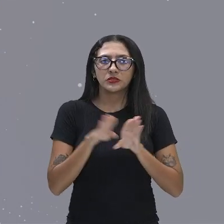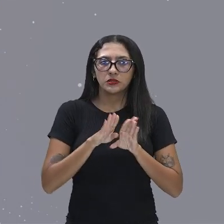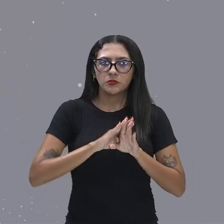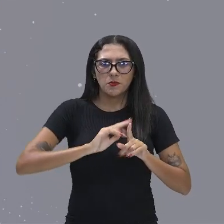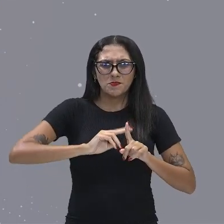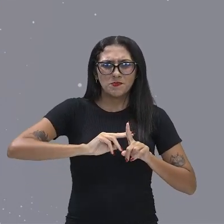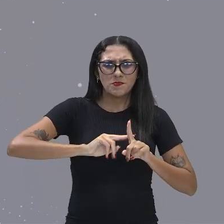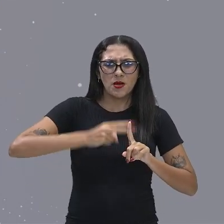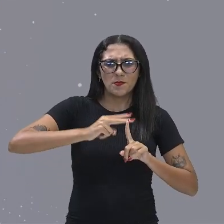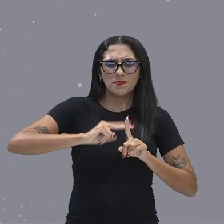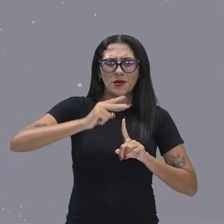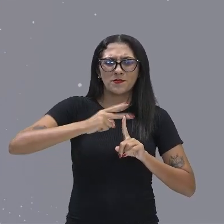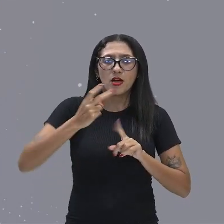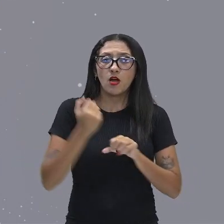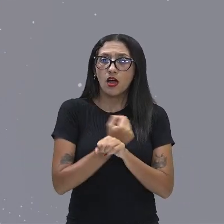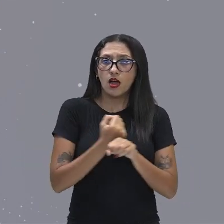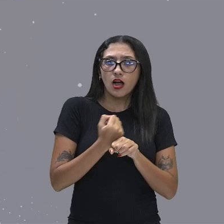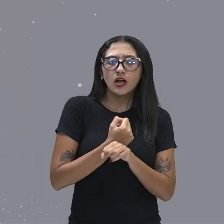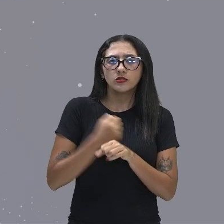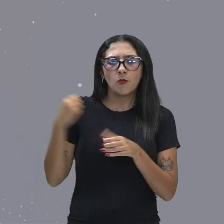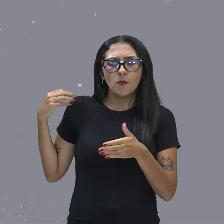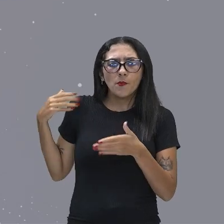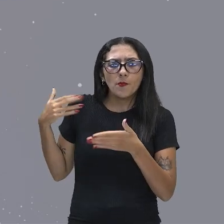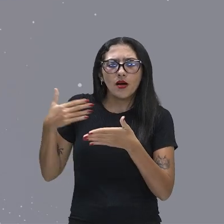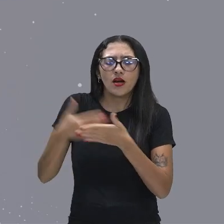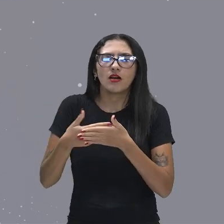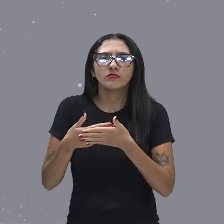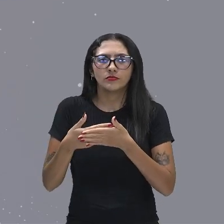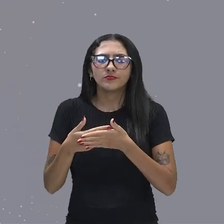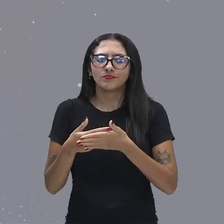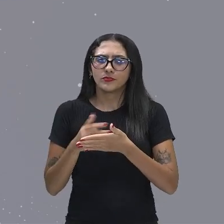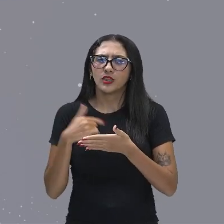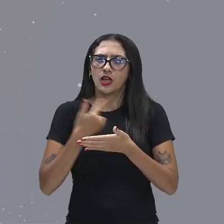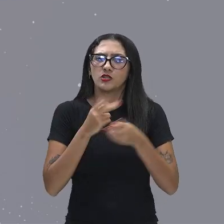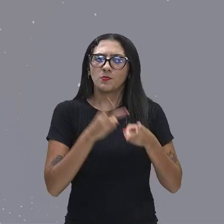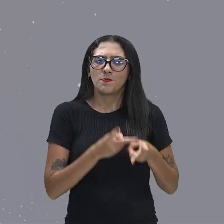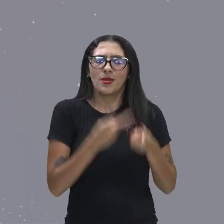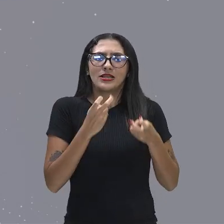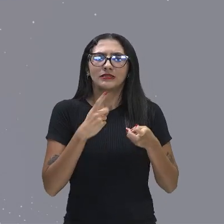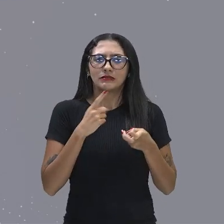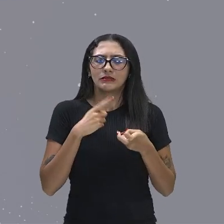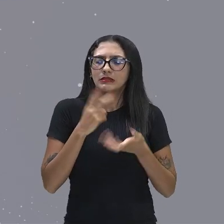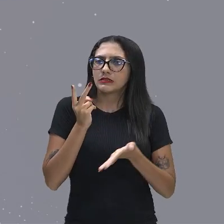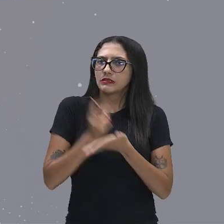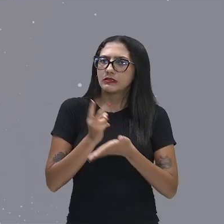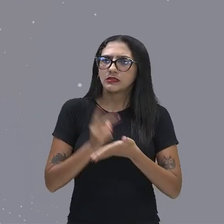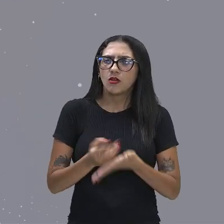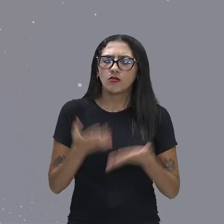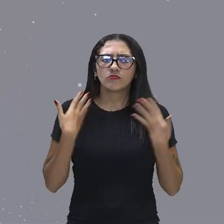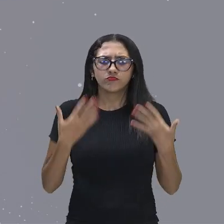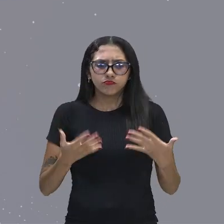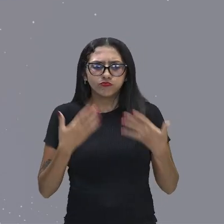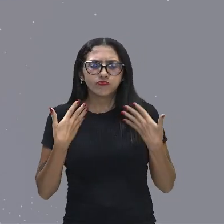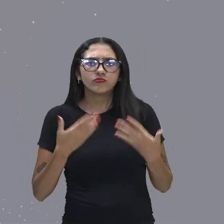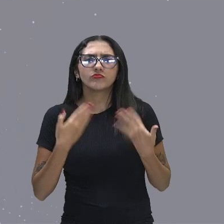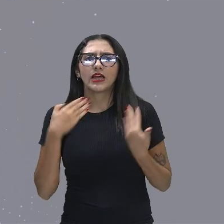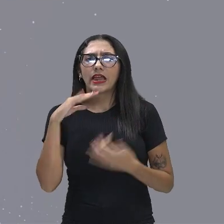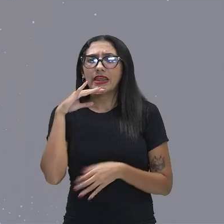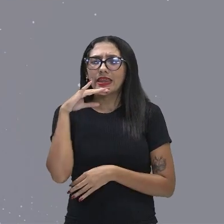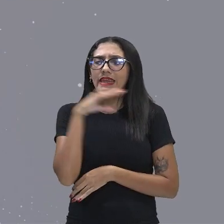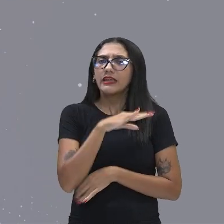aumentando ao longo das últimas décadas e cada vez mais quente. As pessoas em alguns